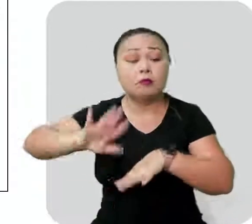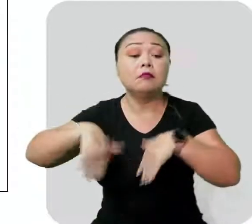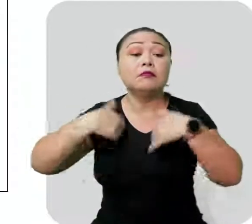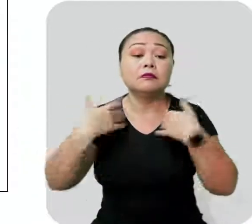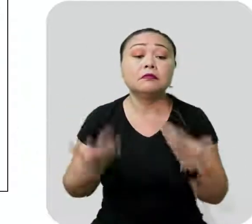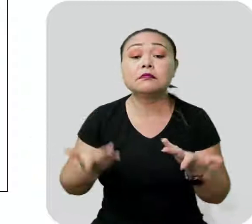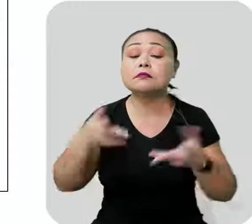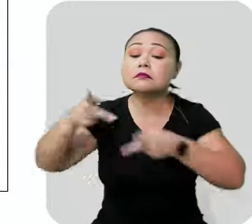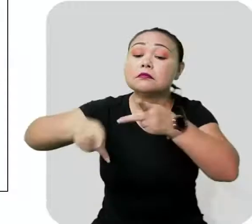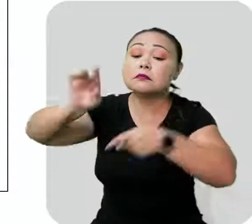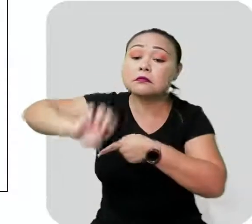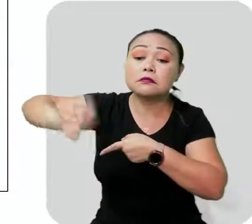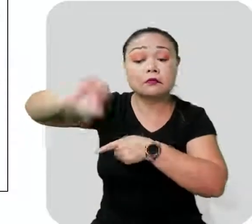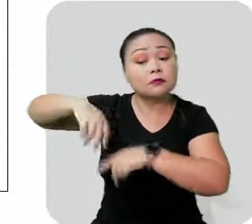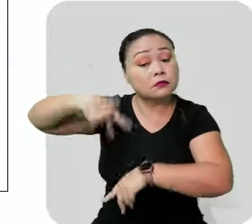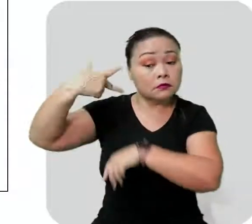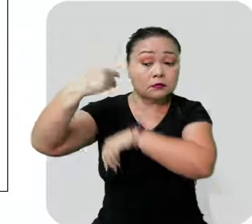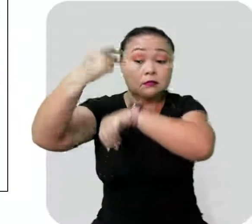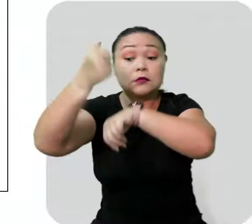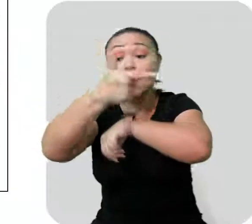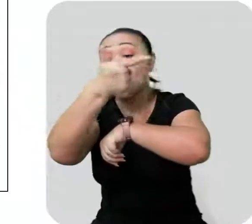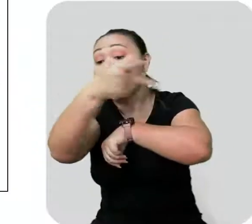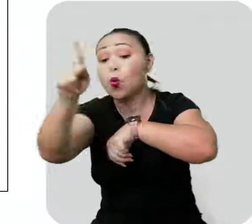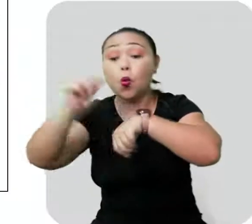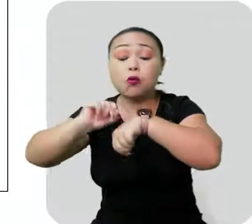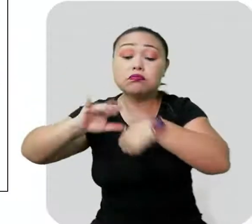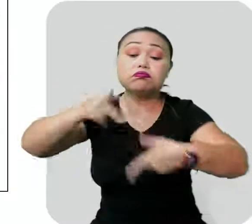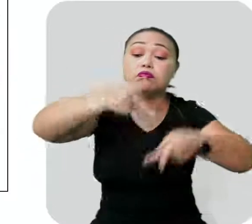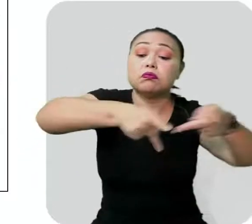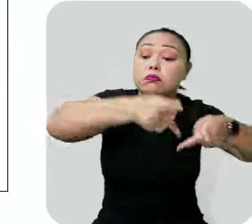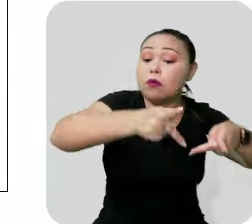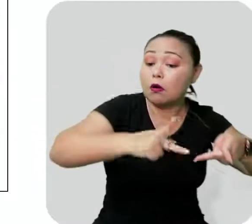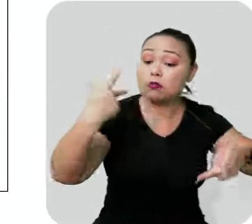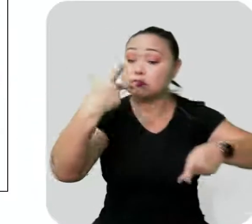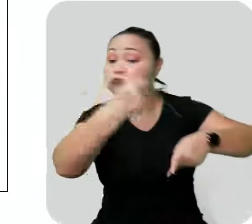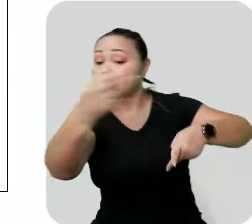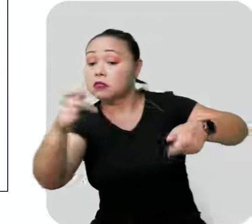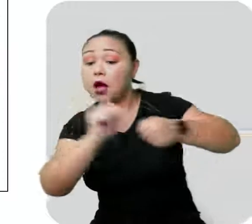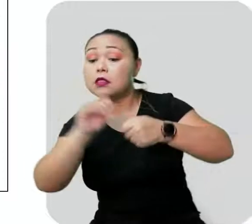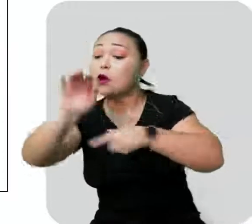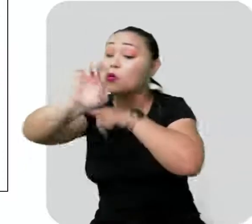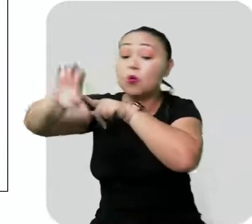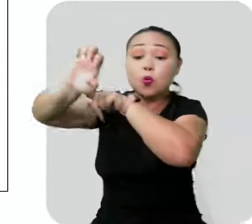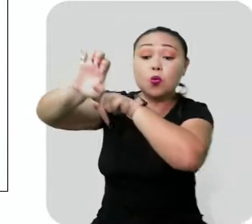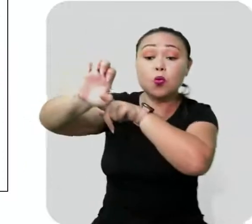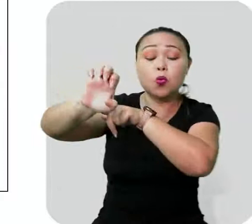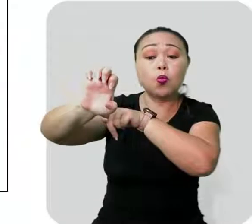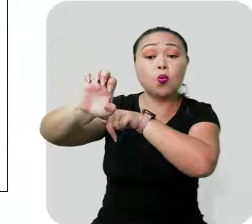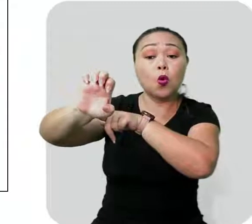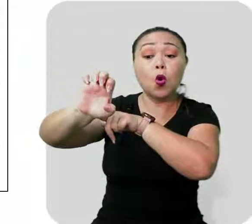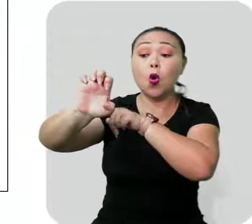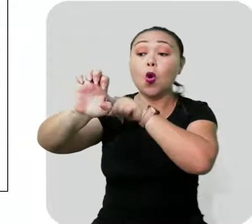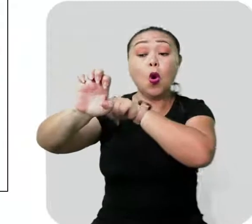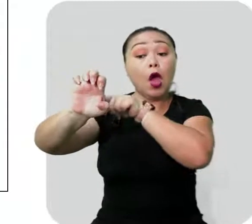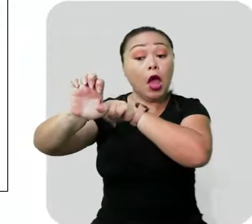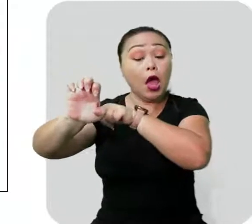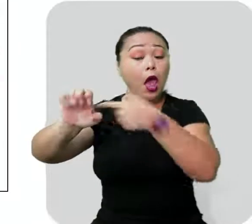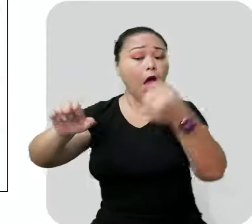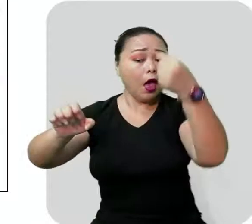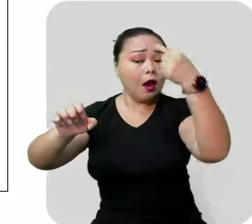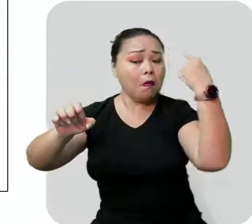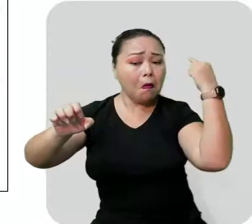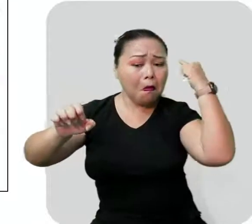considerando a civilização europeia superior as demais civilizações os europeus julgavam-se no